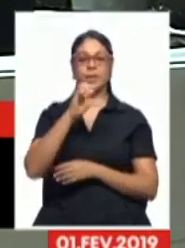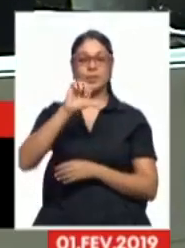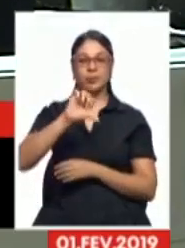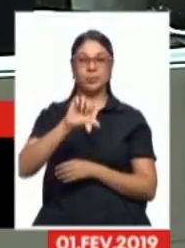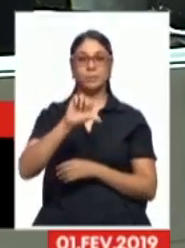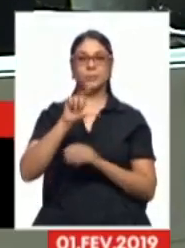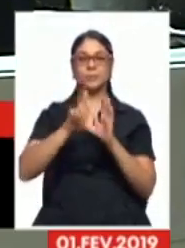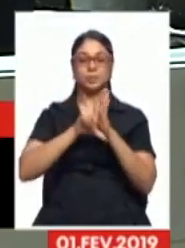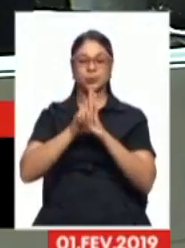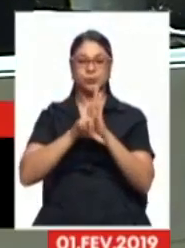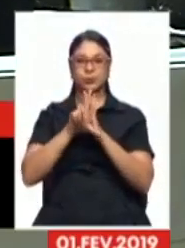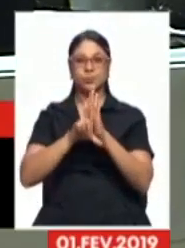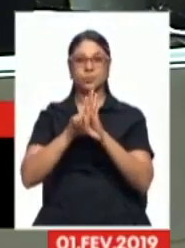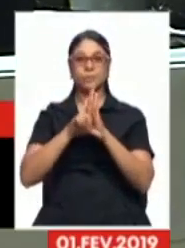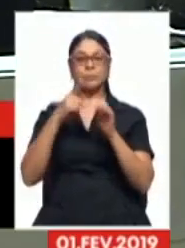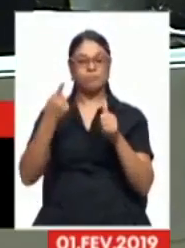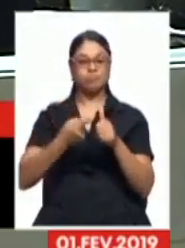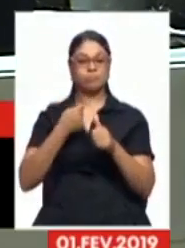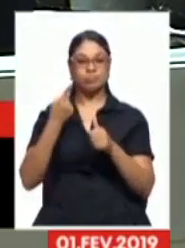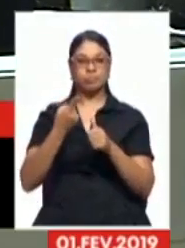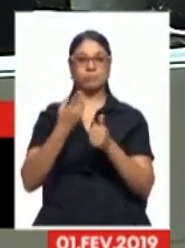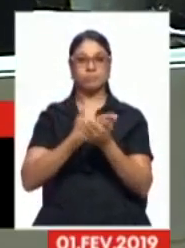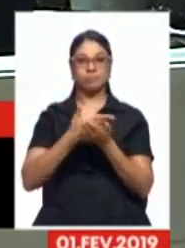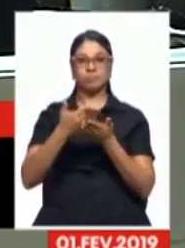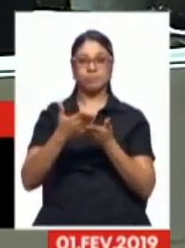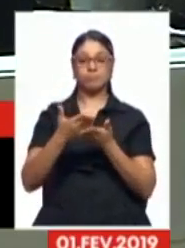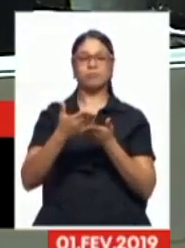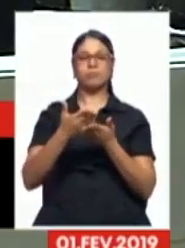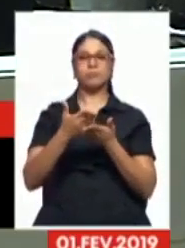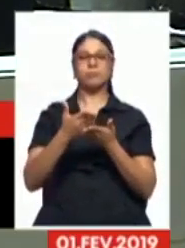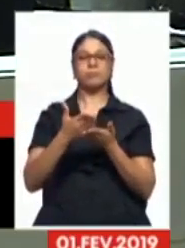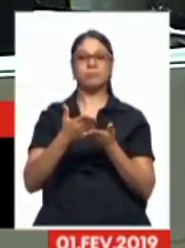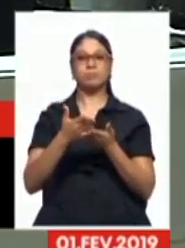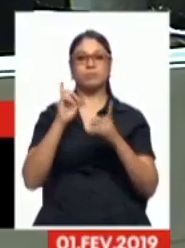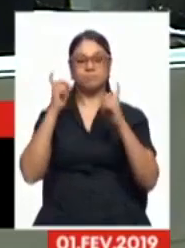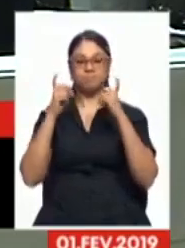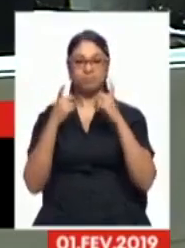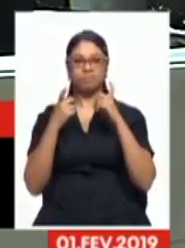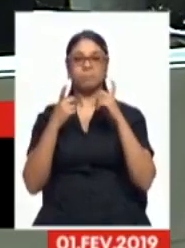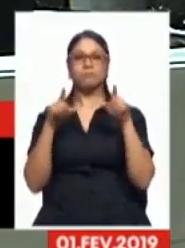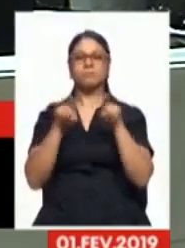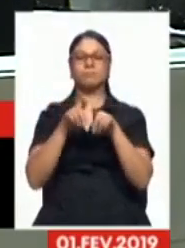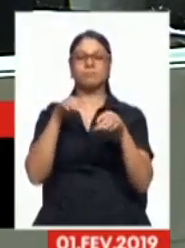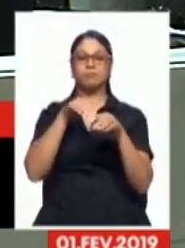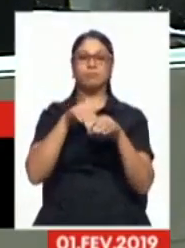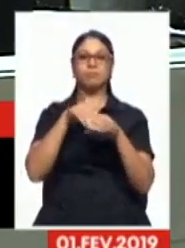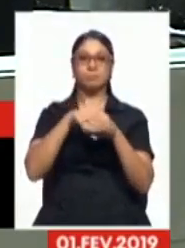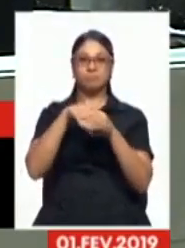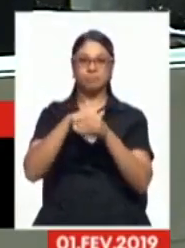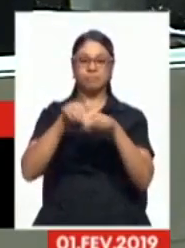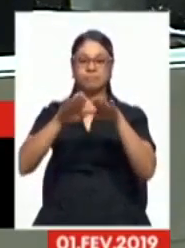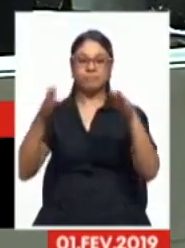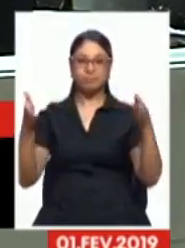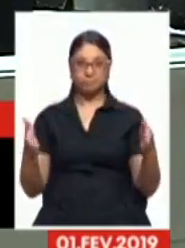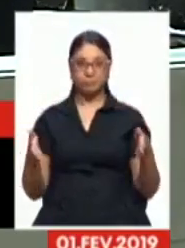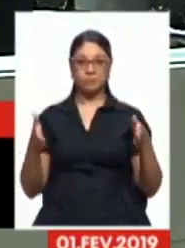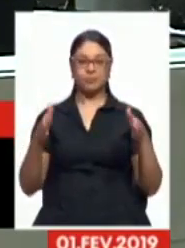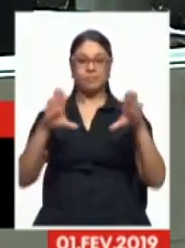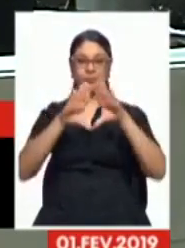de sua primeira sessão legislativa ordinária e a eleição da mesa da Assembleia para o